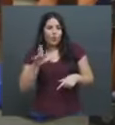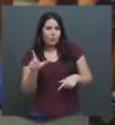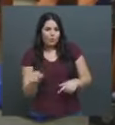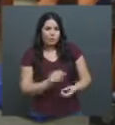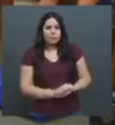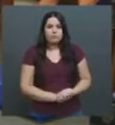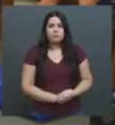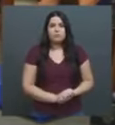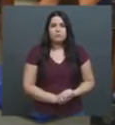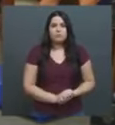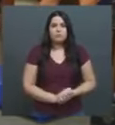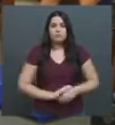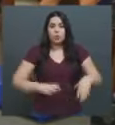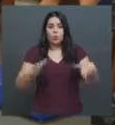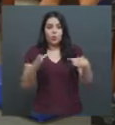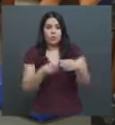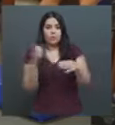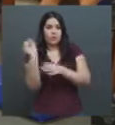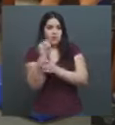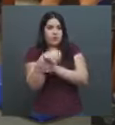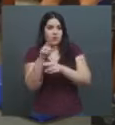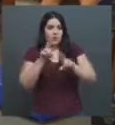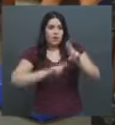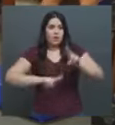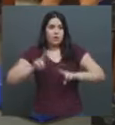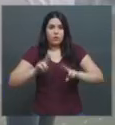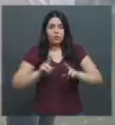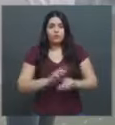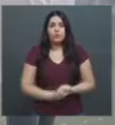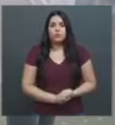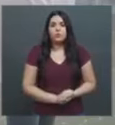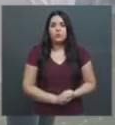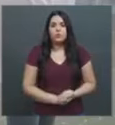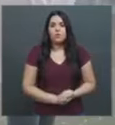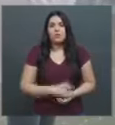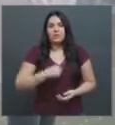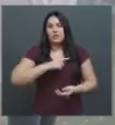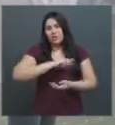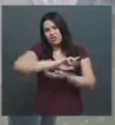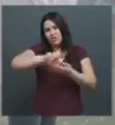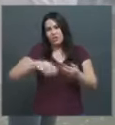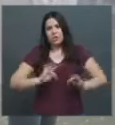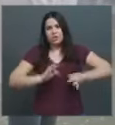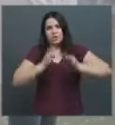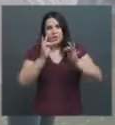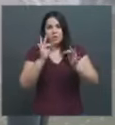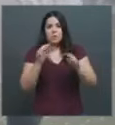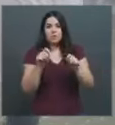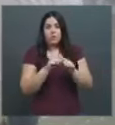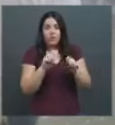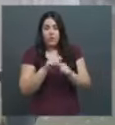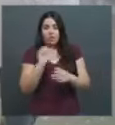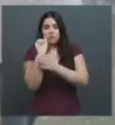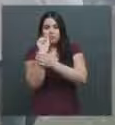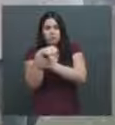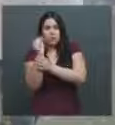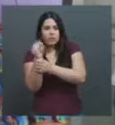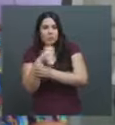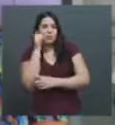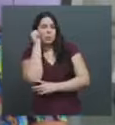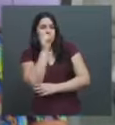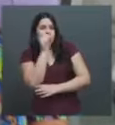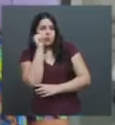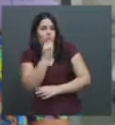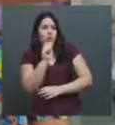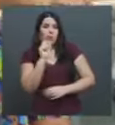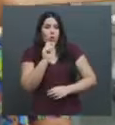clínica de fisioterapia da UFO, além de casos como o da Laurenice, outros tratamentos são feitos, como fisioterapia para mulheres que